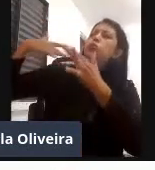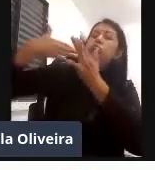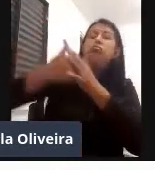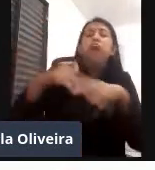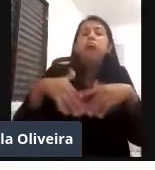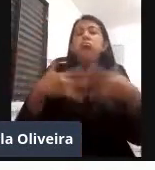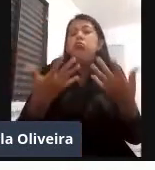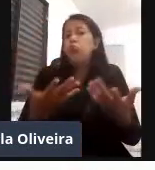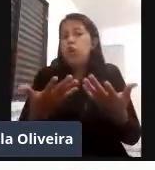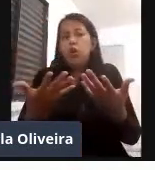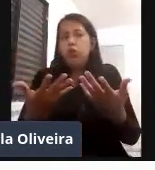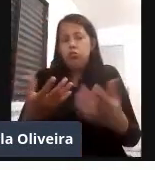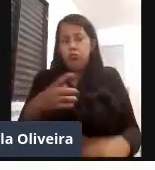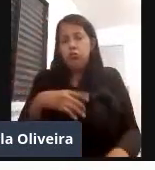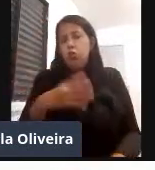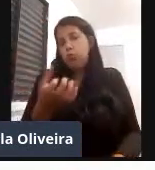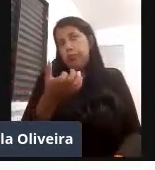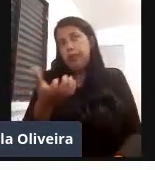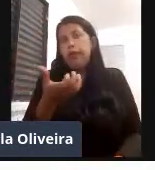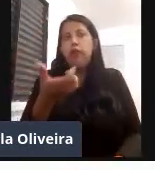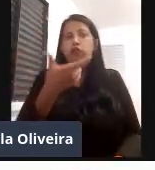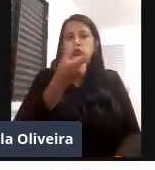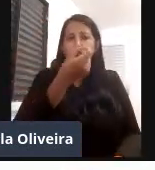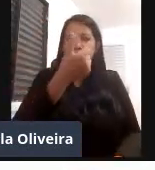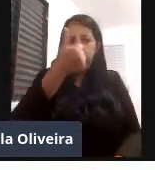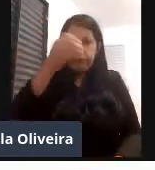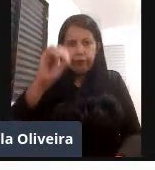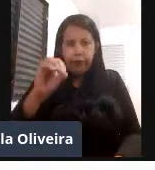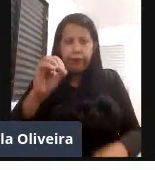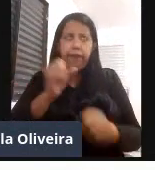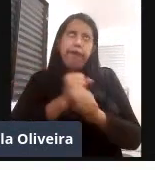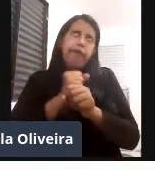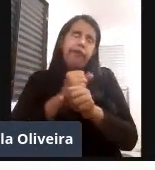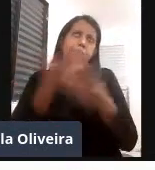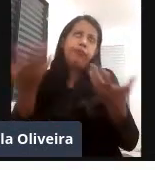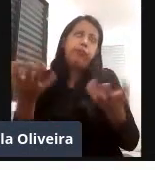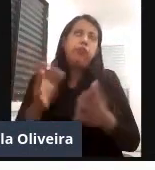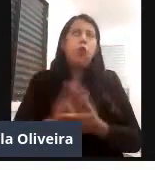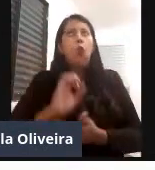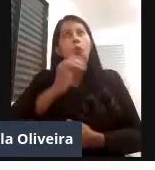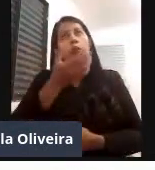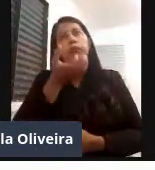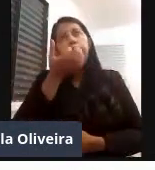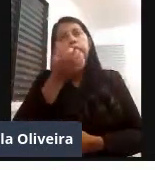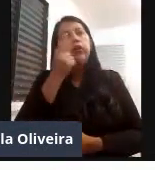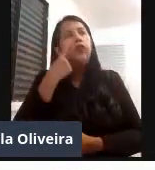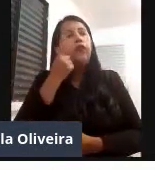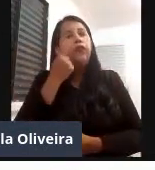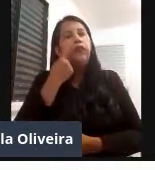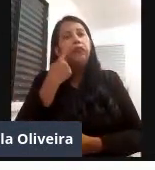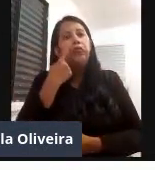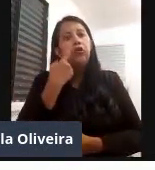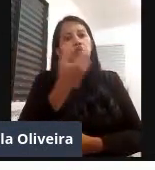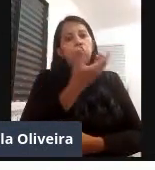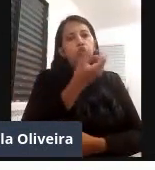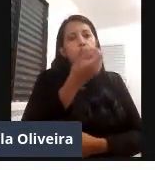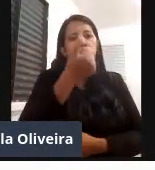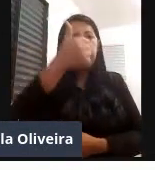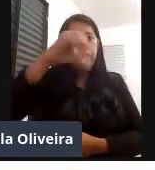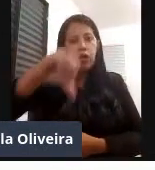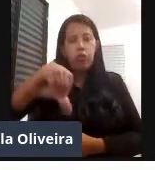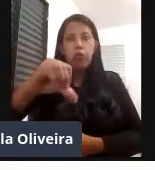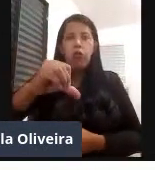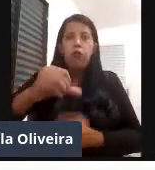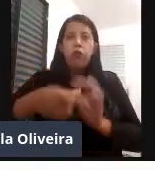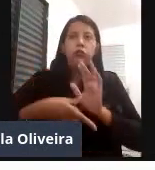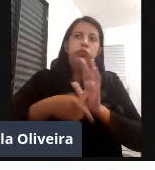quero só de 2010, as publicações de 2010. Eu quero só publicações de 2019, antes da pandemia.